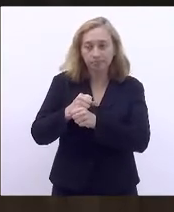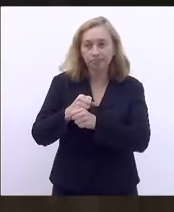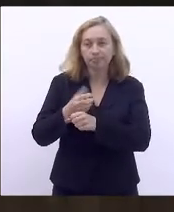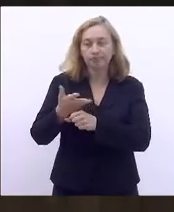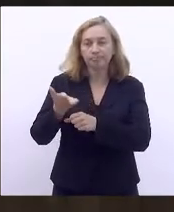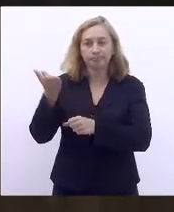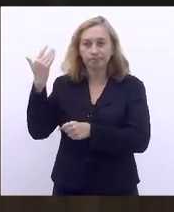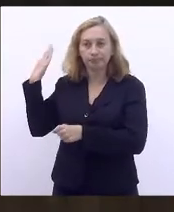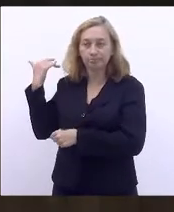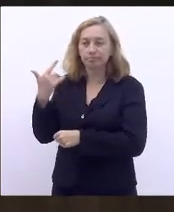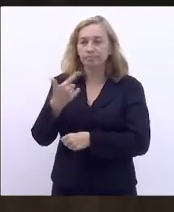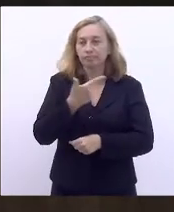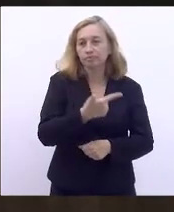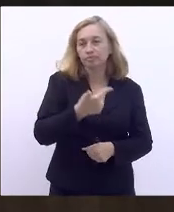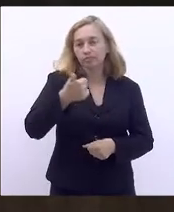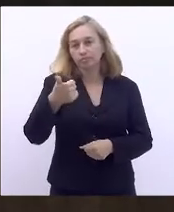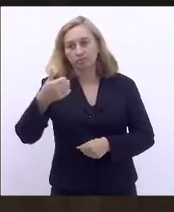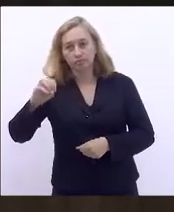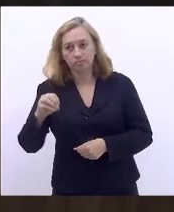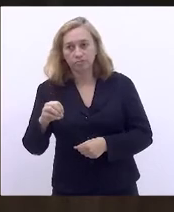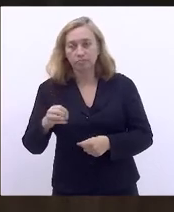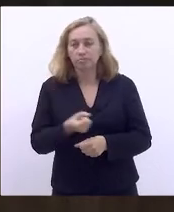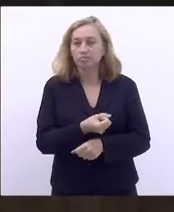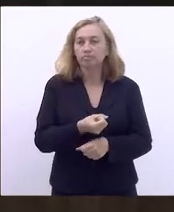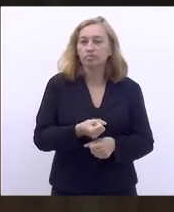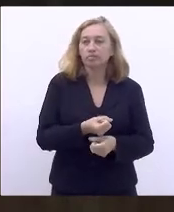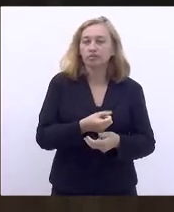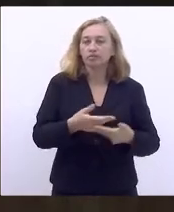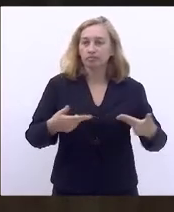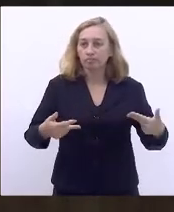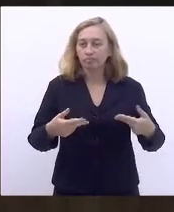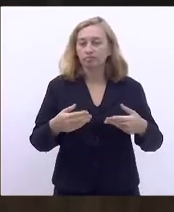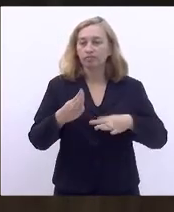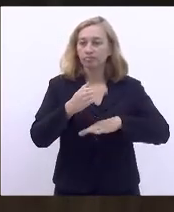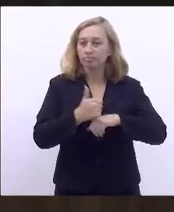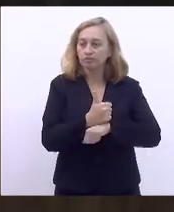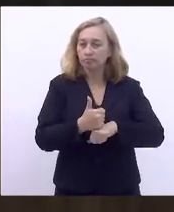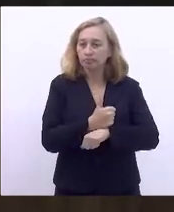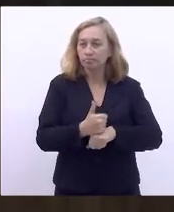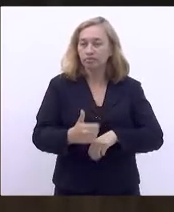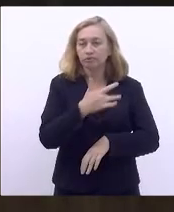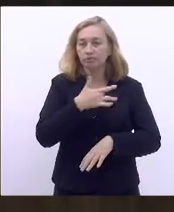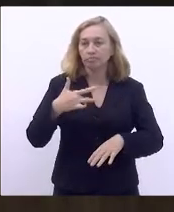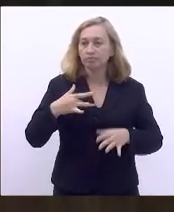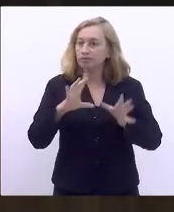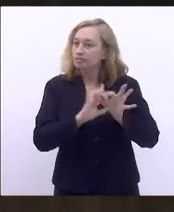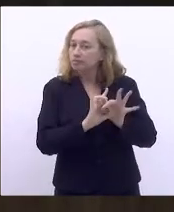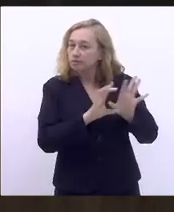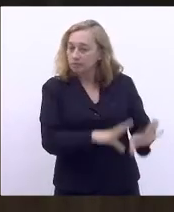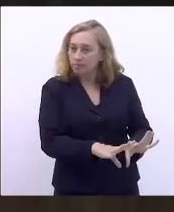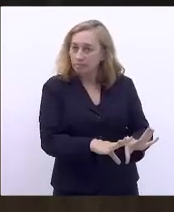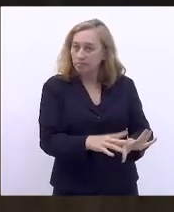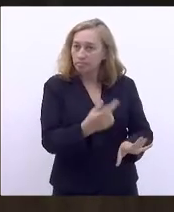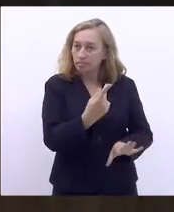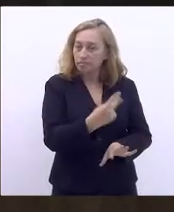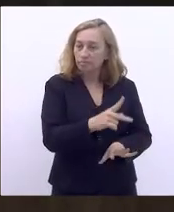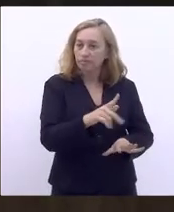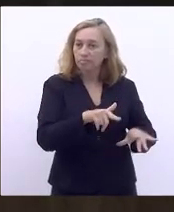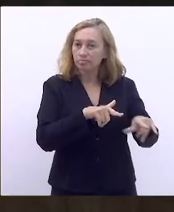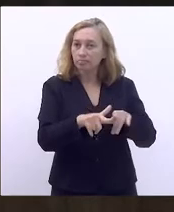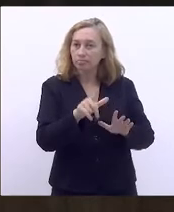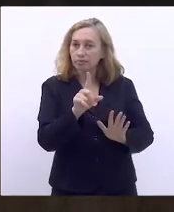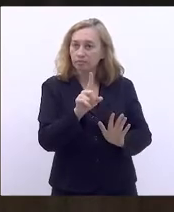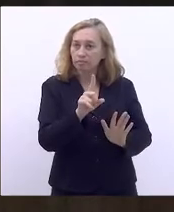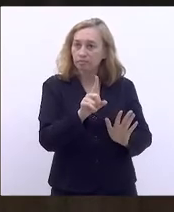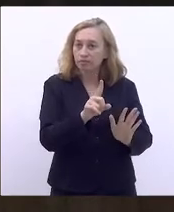2010, a quantidade de profissionais da saúde que deixaram suas funções, deixaram seus cargos por